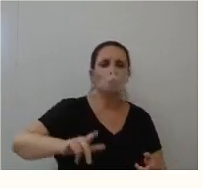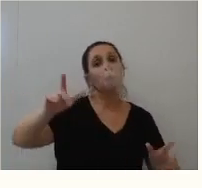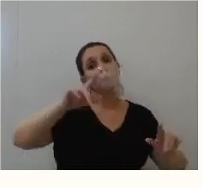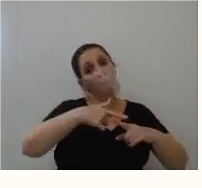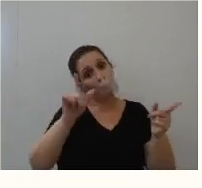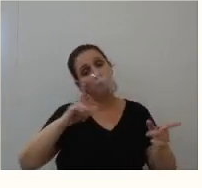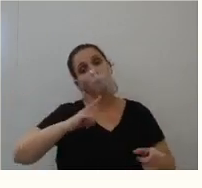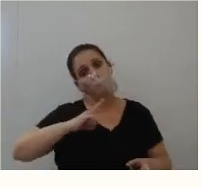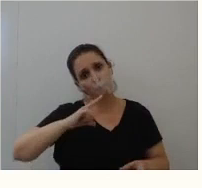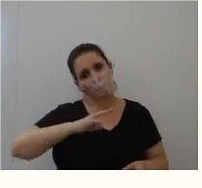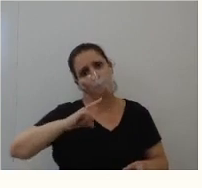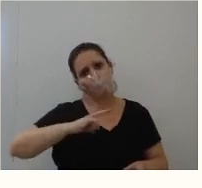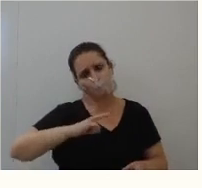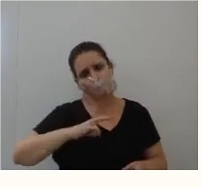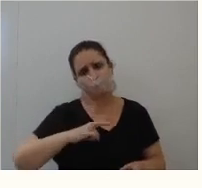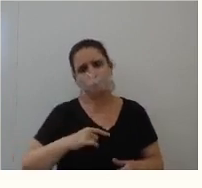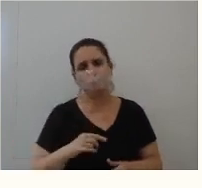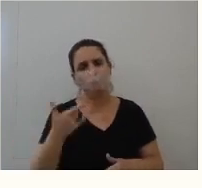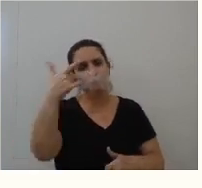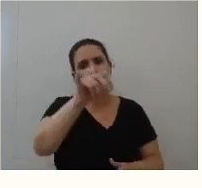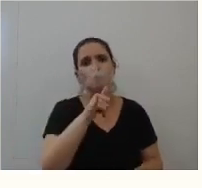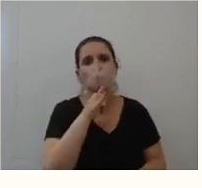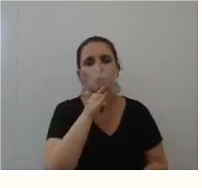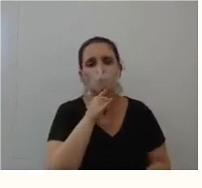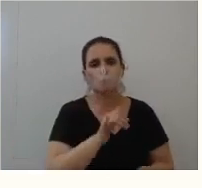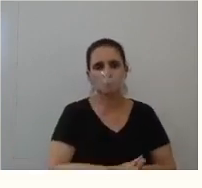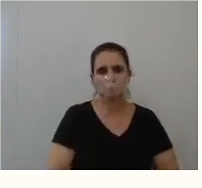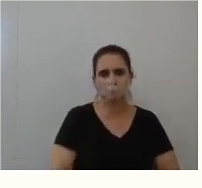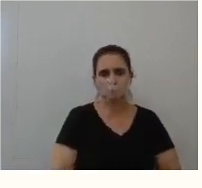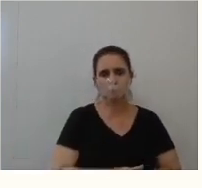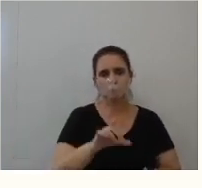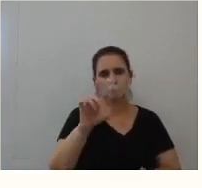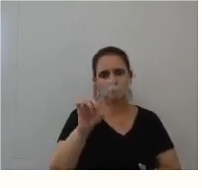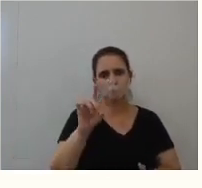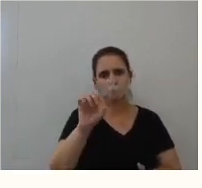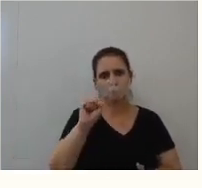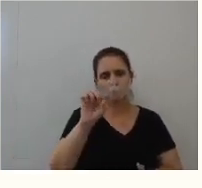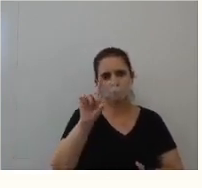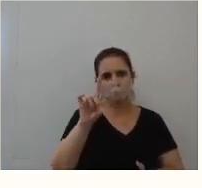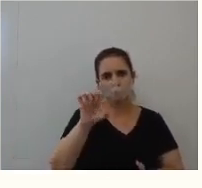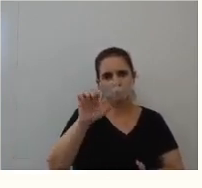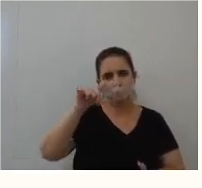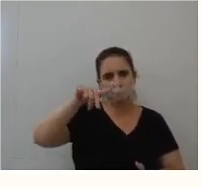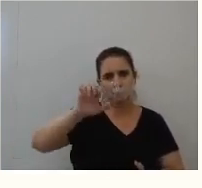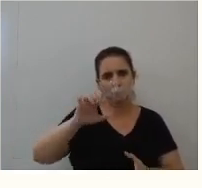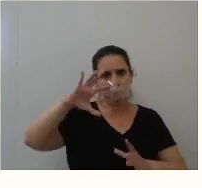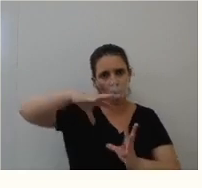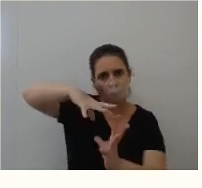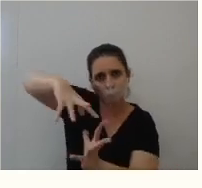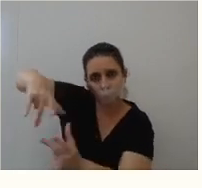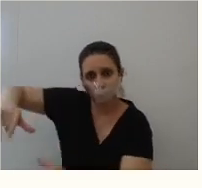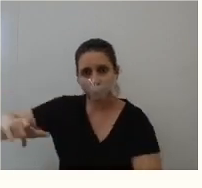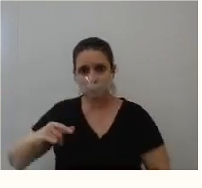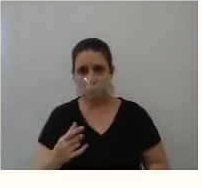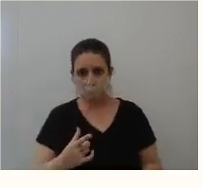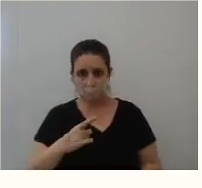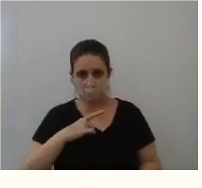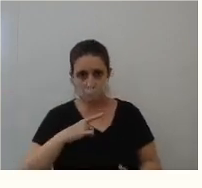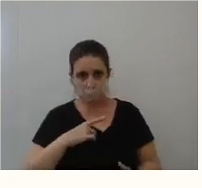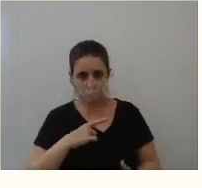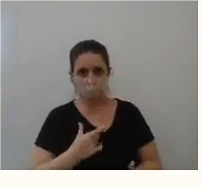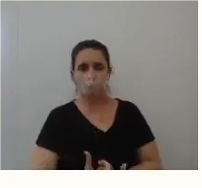gente? Existe. Próximo exemplo, ó. Desde que o mundo existe, olha o desde que com valor de